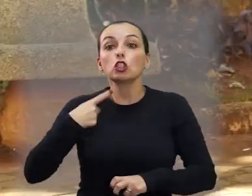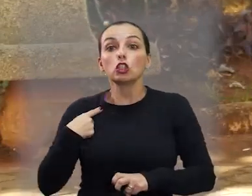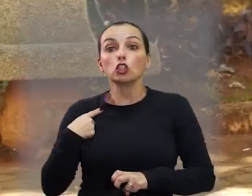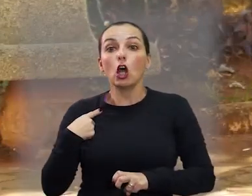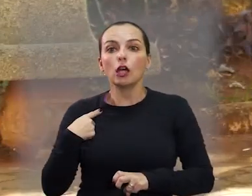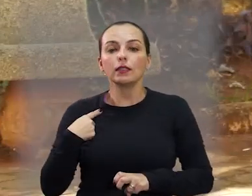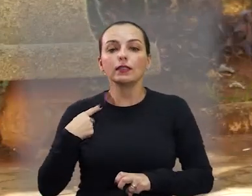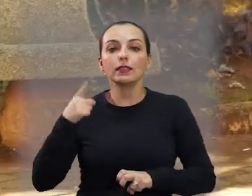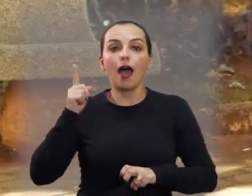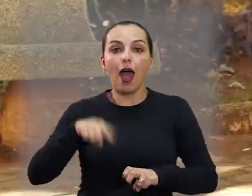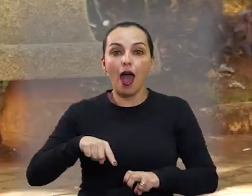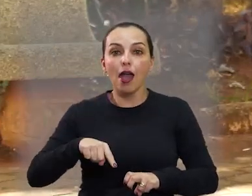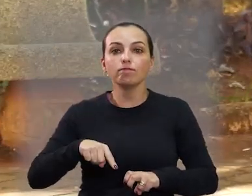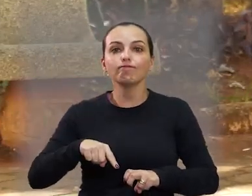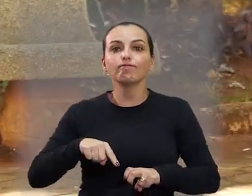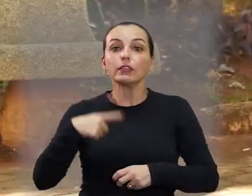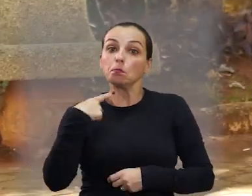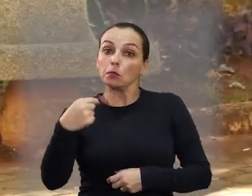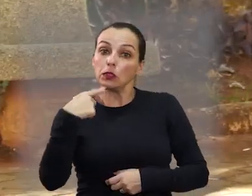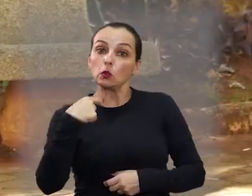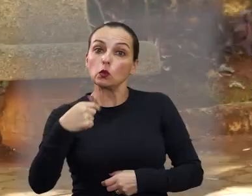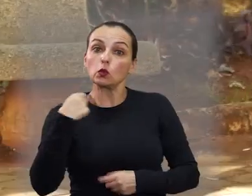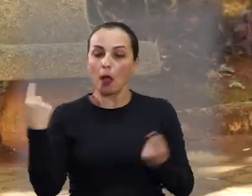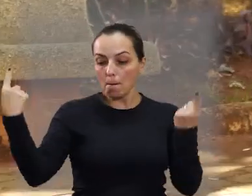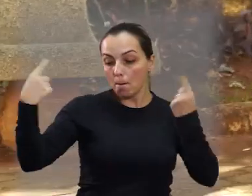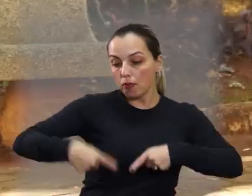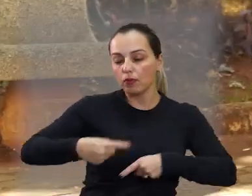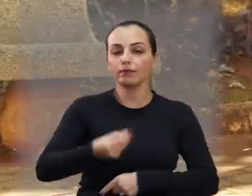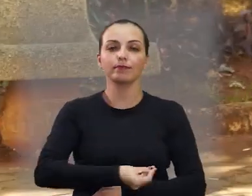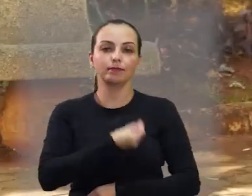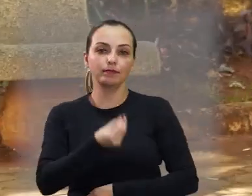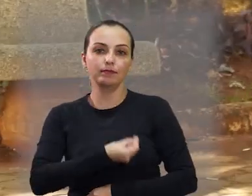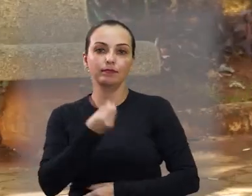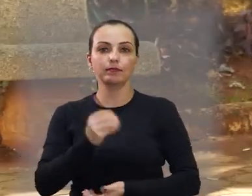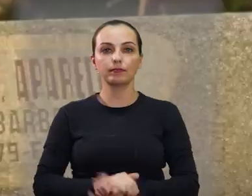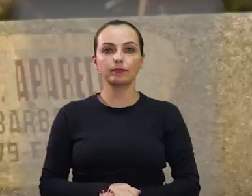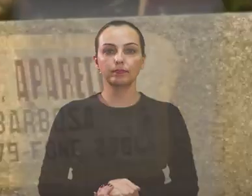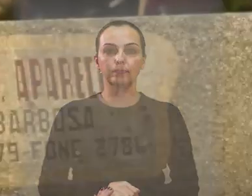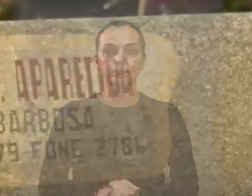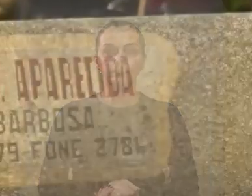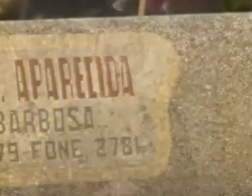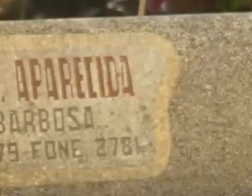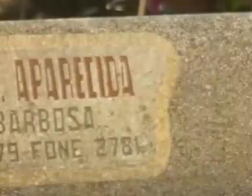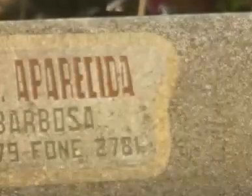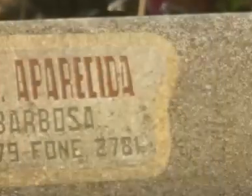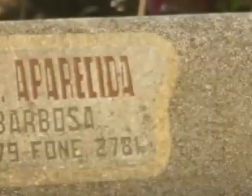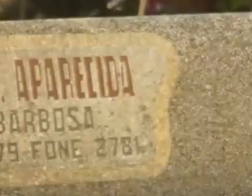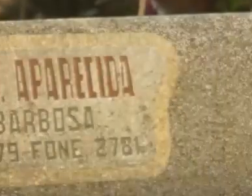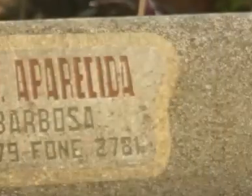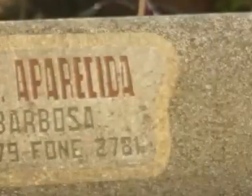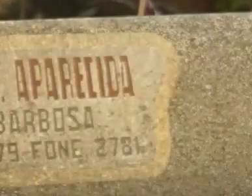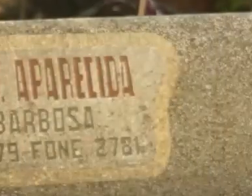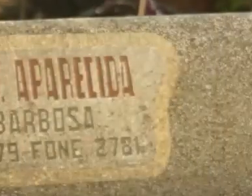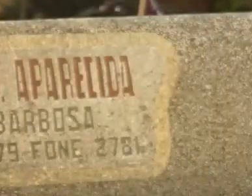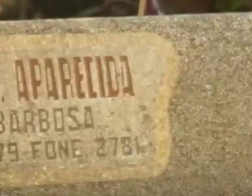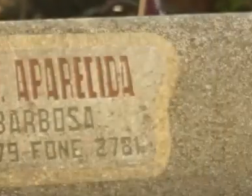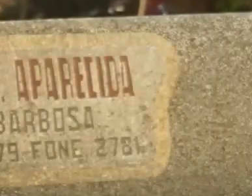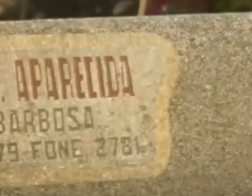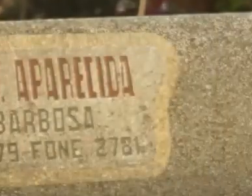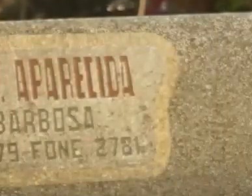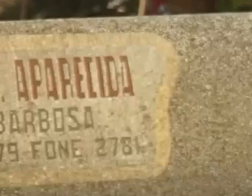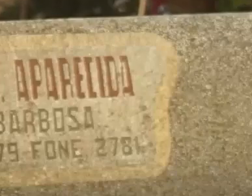conseguiu chegar e sermos selecionados, né, para participar do concurso de bandas. A todo mundo eu dou